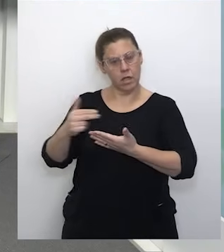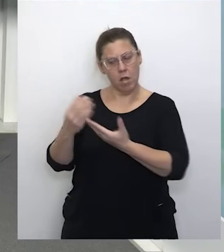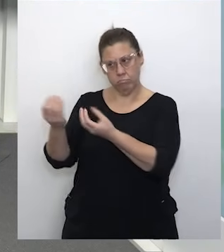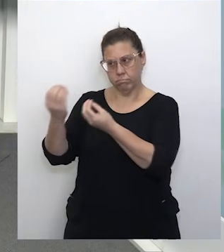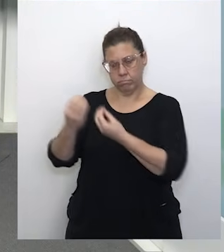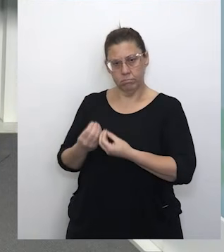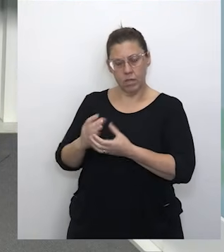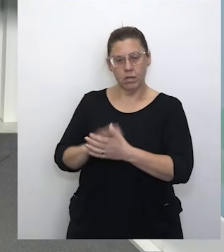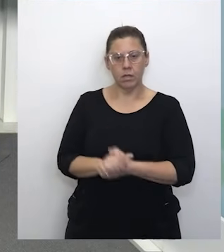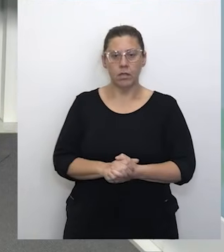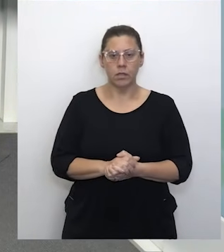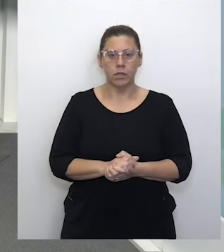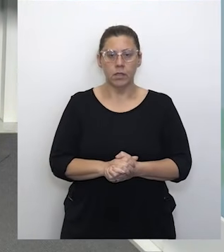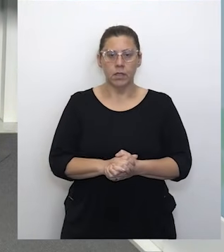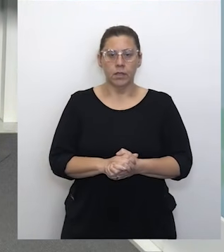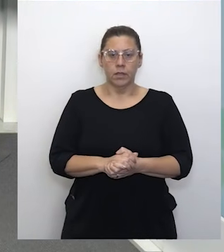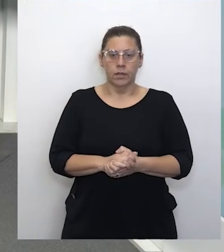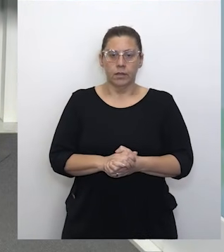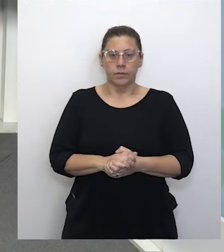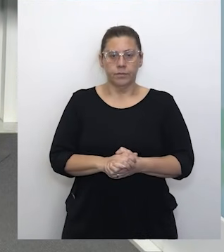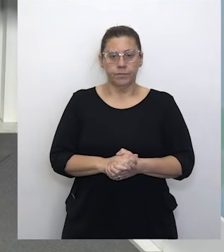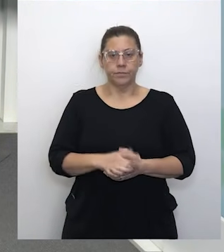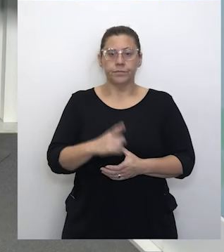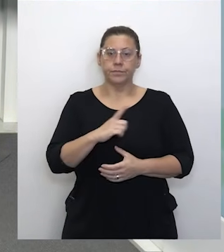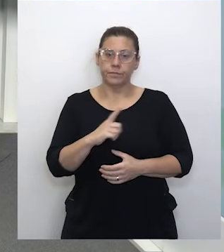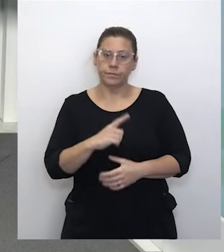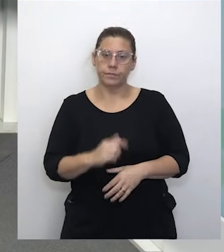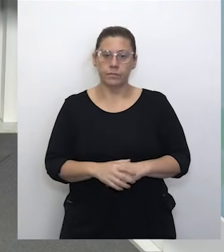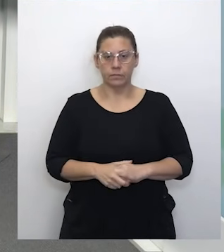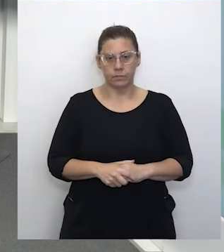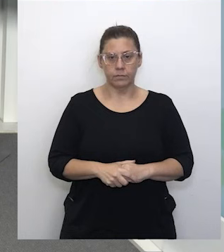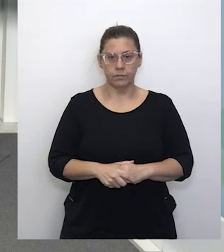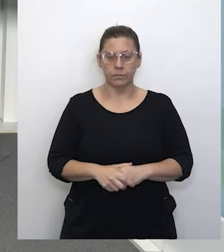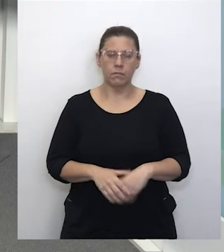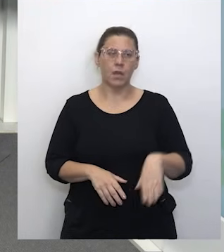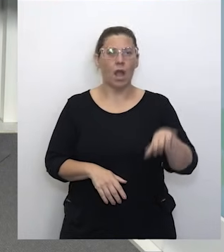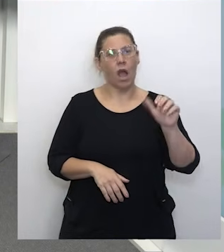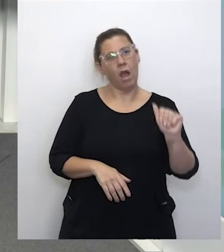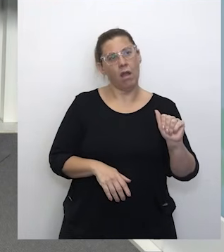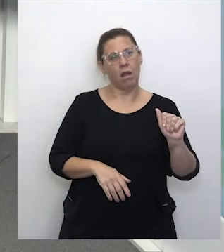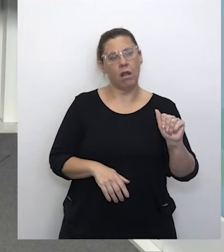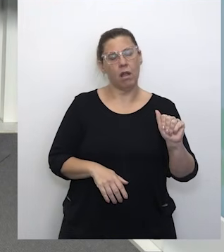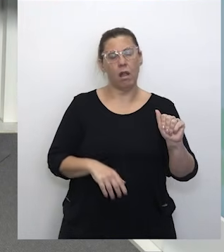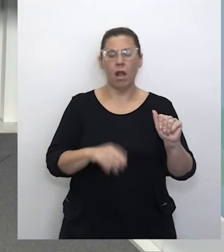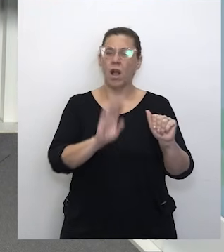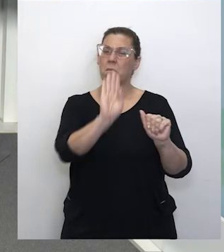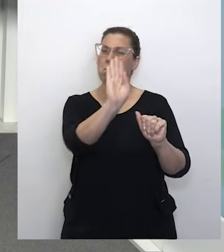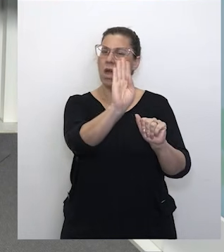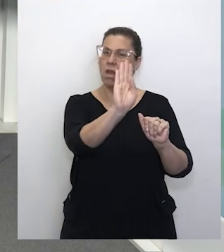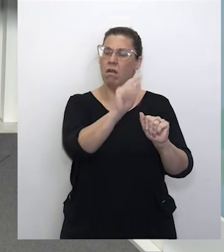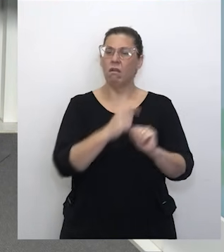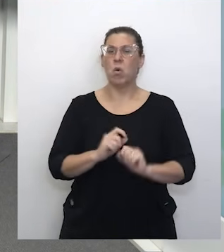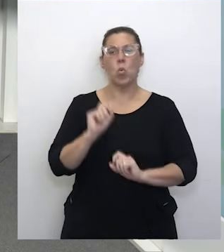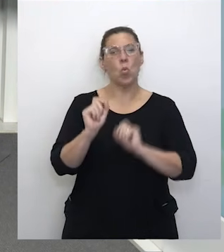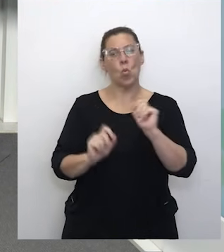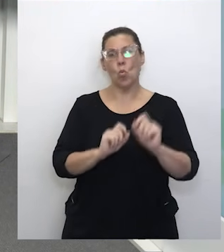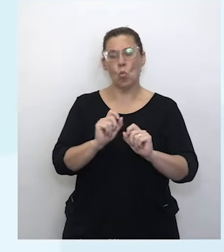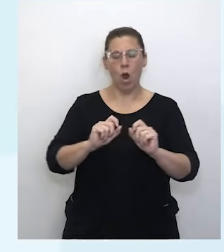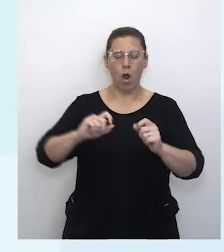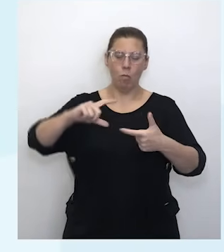mim uma coisa que tenha tamanho A vezes B. Eu desenharia um retângulo,